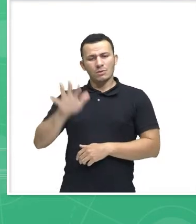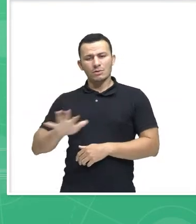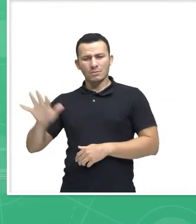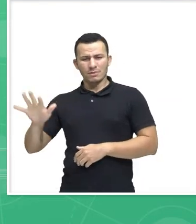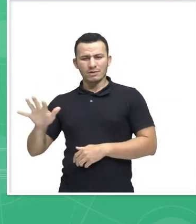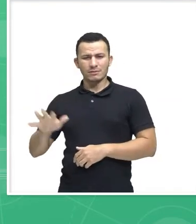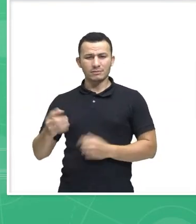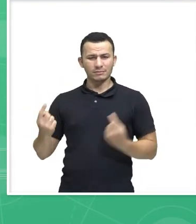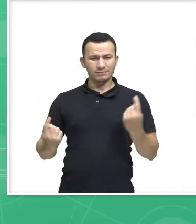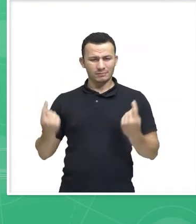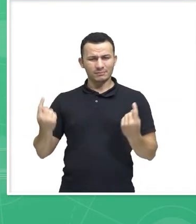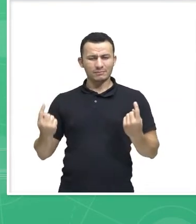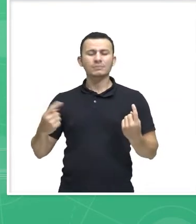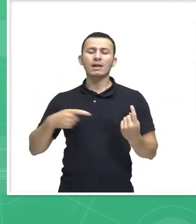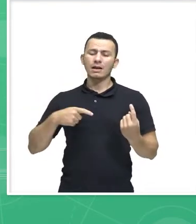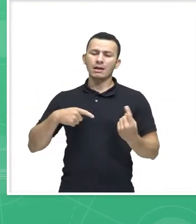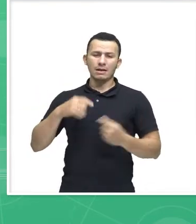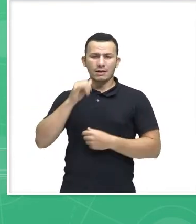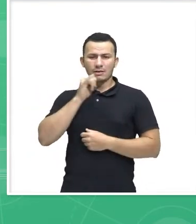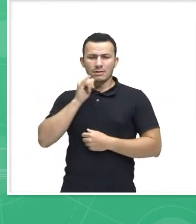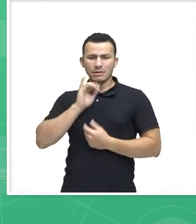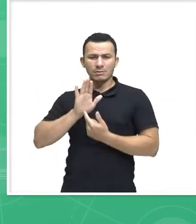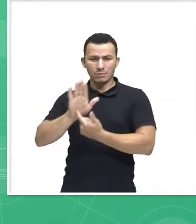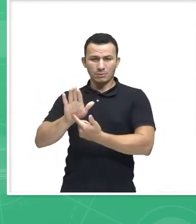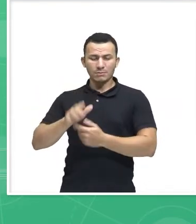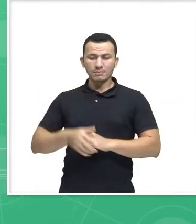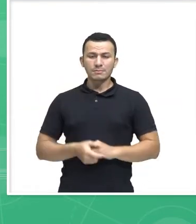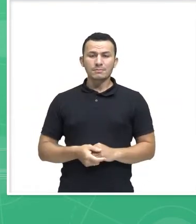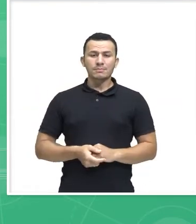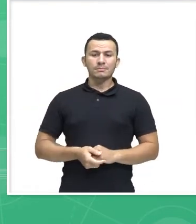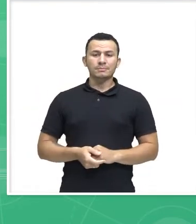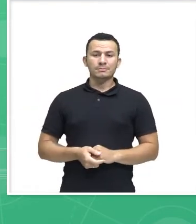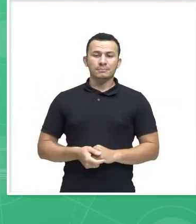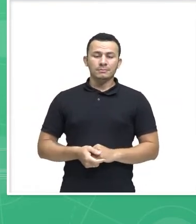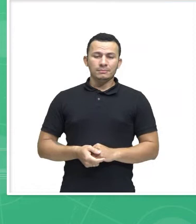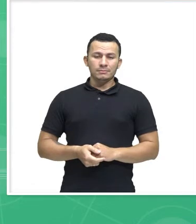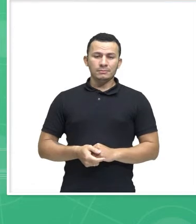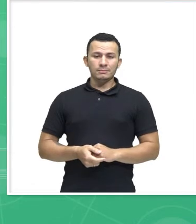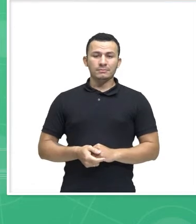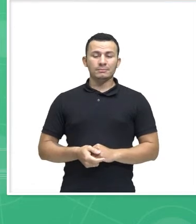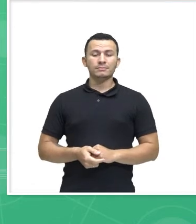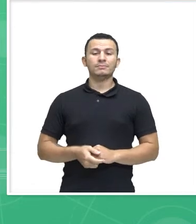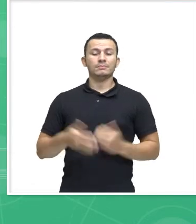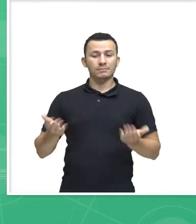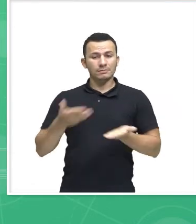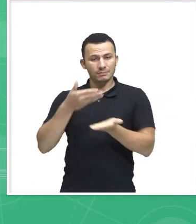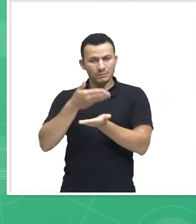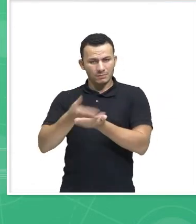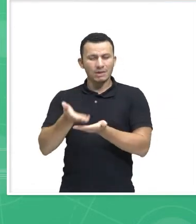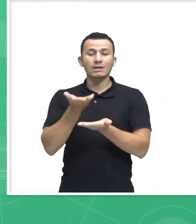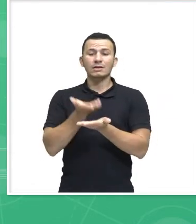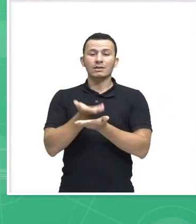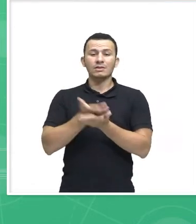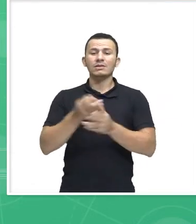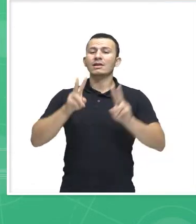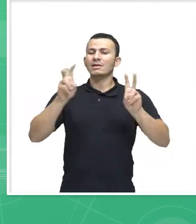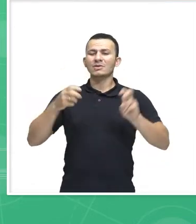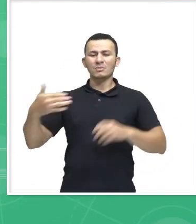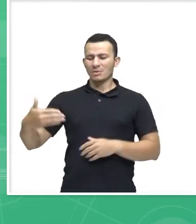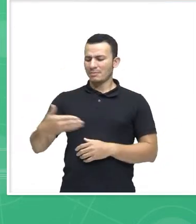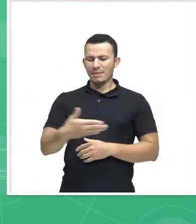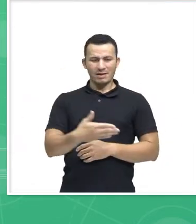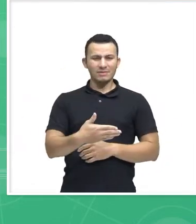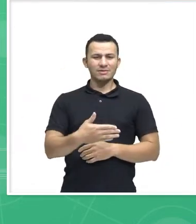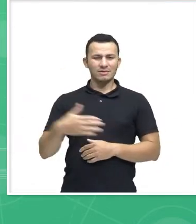o a fios nessa exemplo sair de protocordados certo e vamos agora iniciar o nosso estudo sobre os peixes